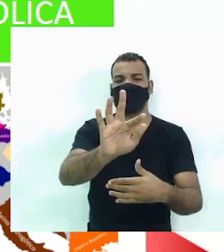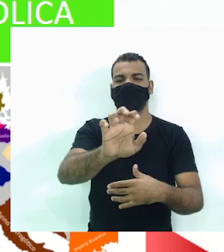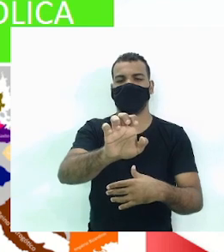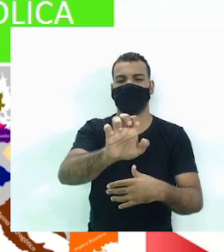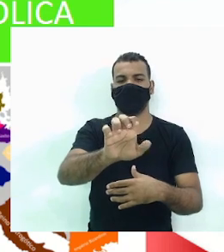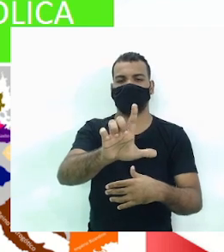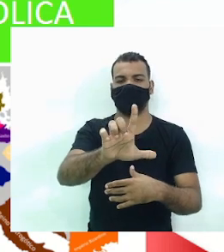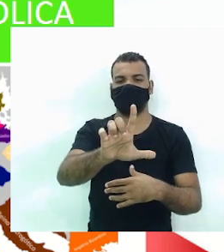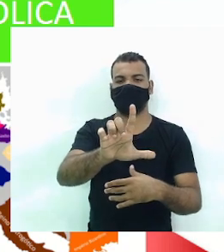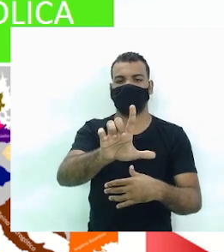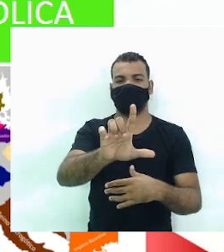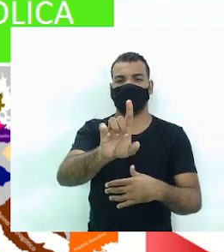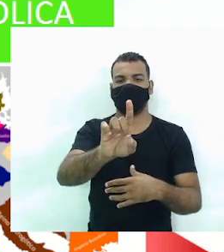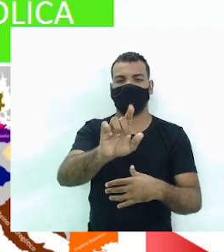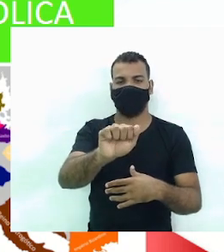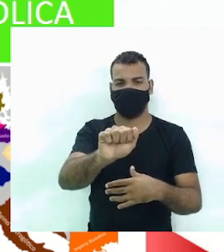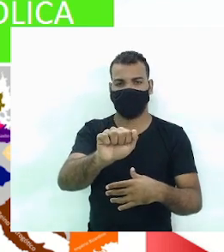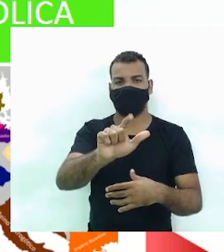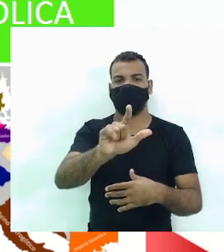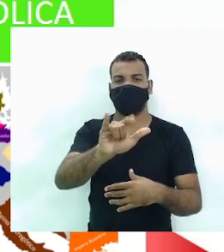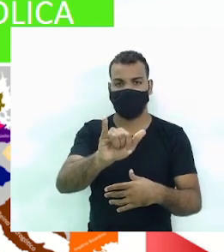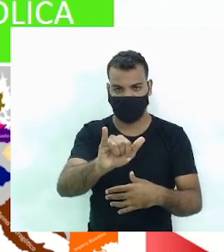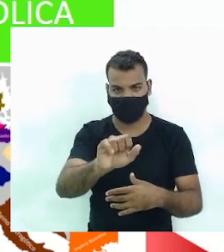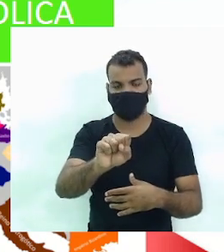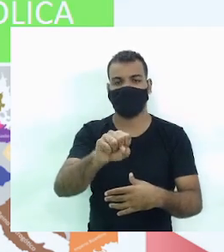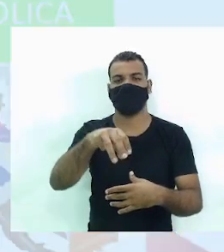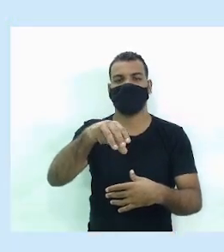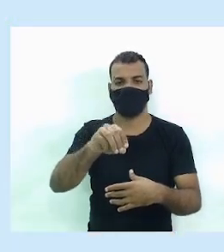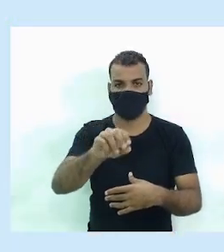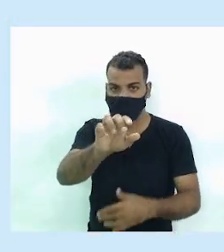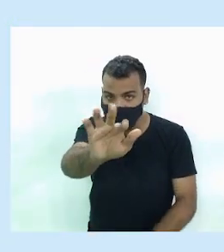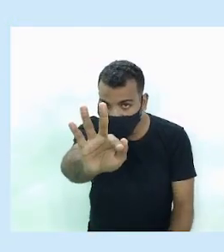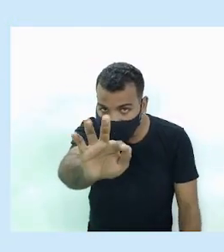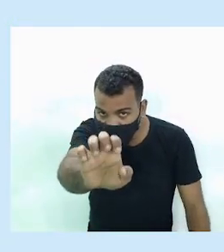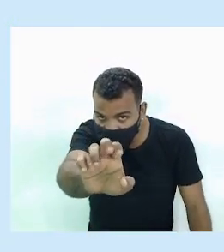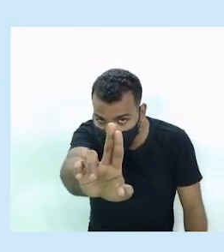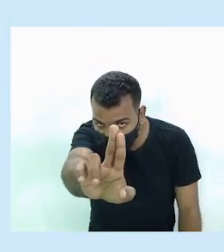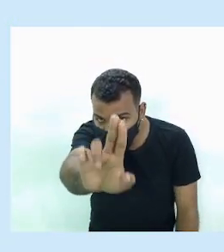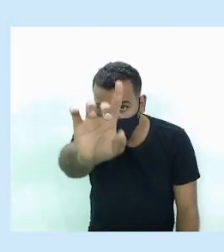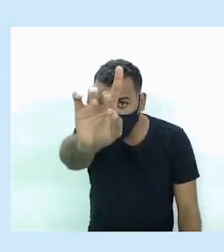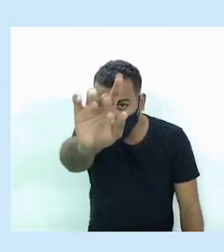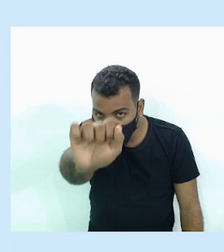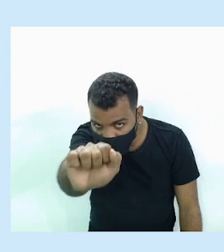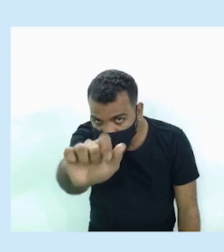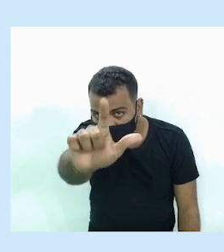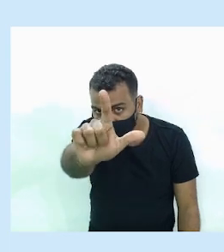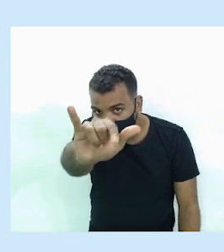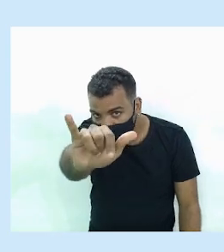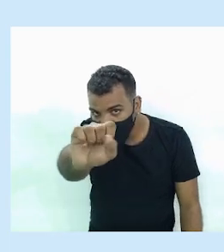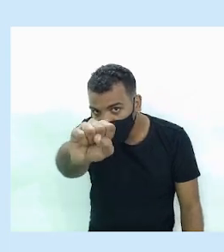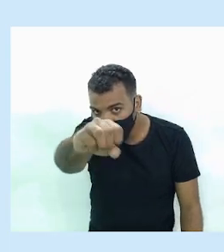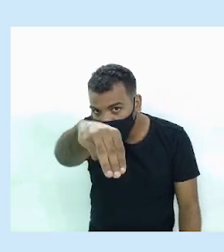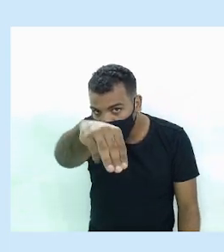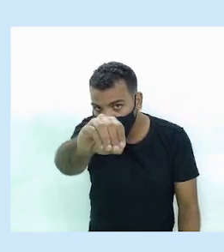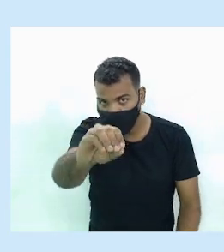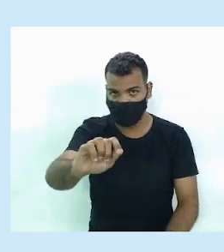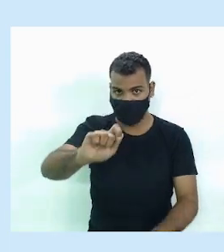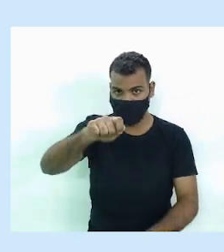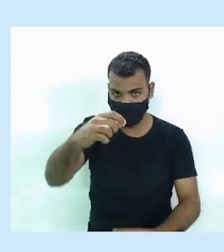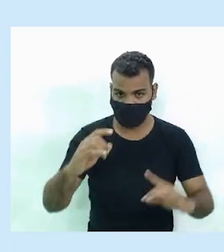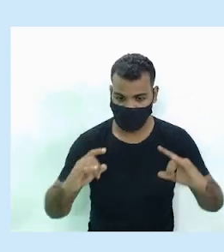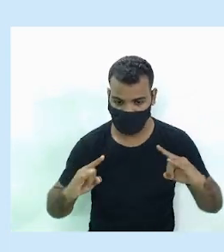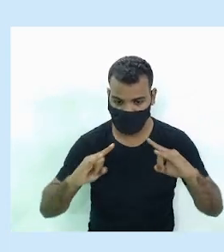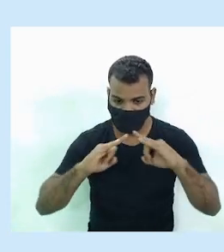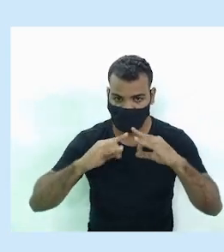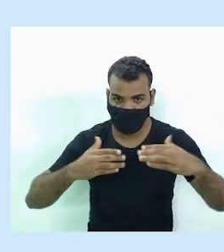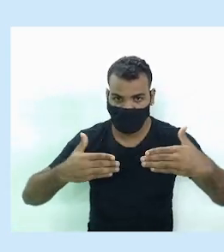que começa com o fim do Império Romano, que você viu na aula 15, não é? Aula 15, você viu o Império Romano com